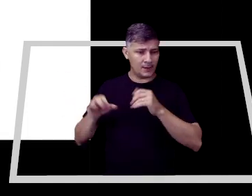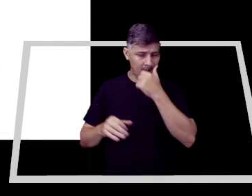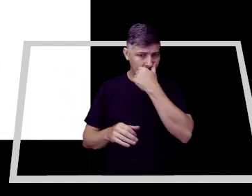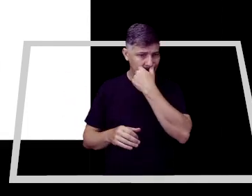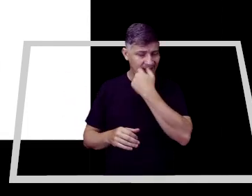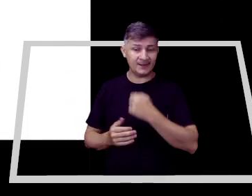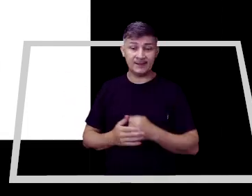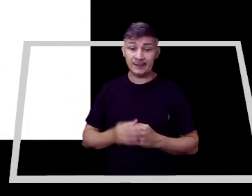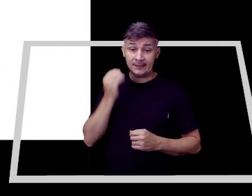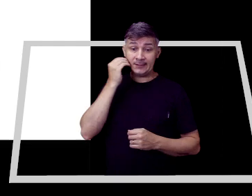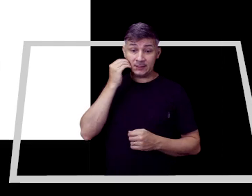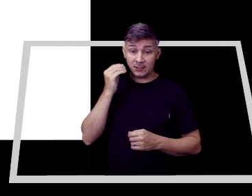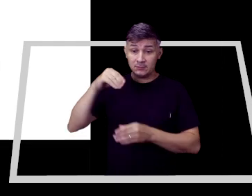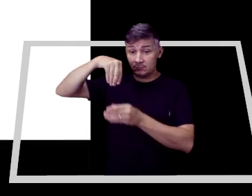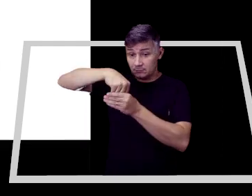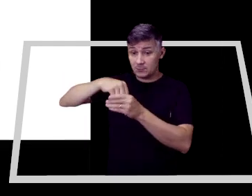tentar abrigar